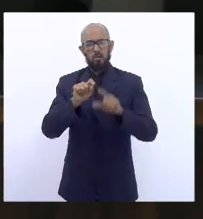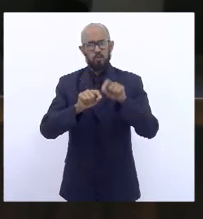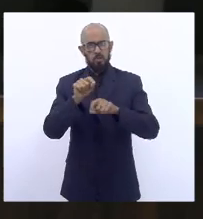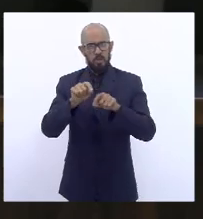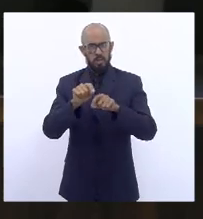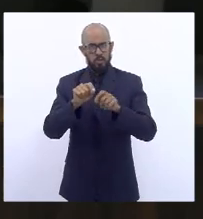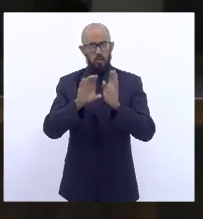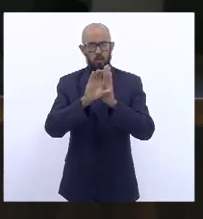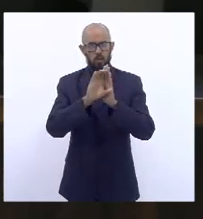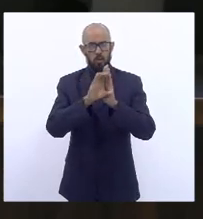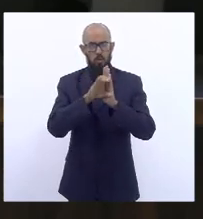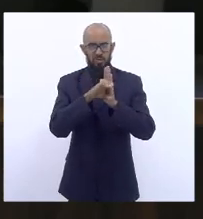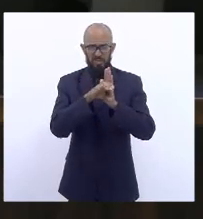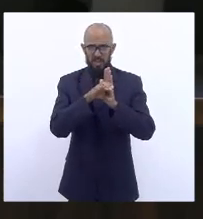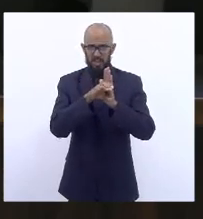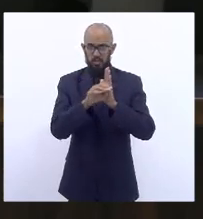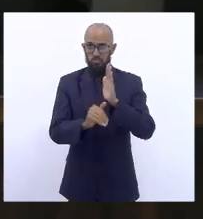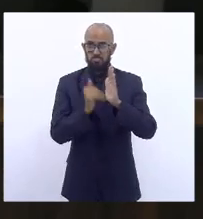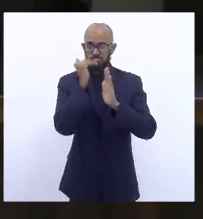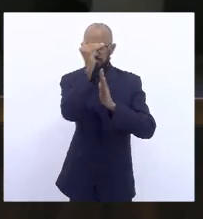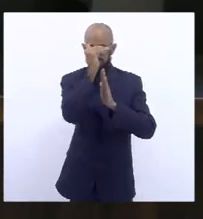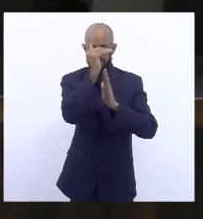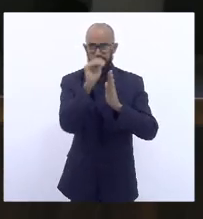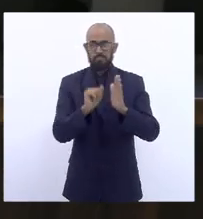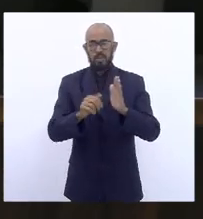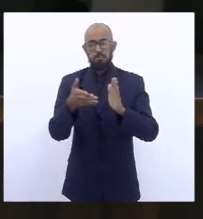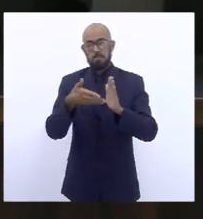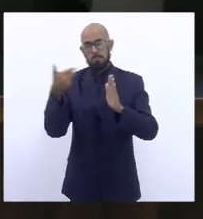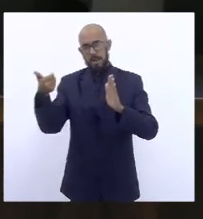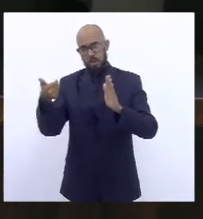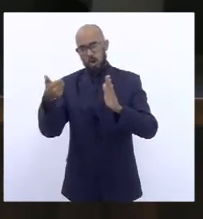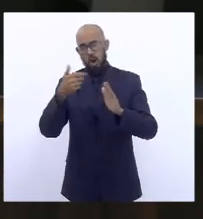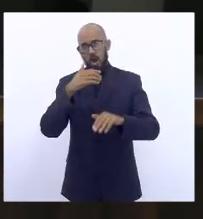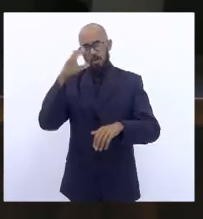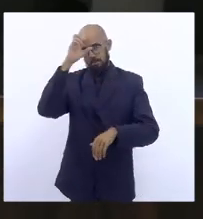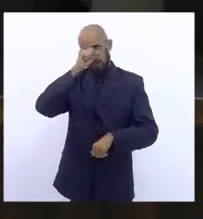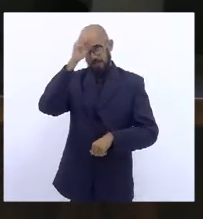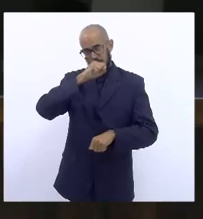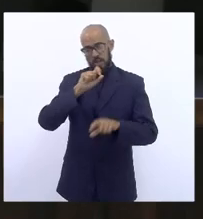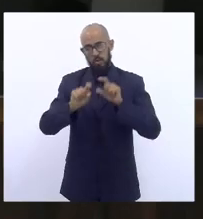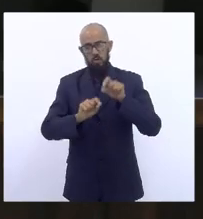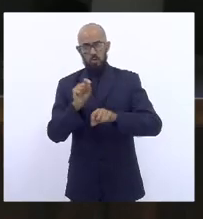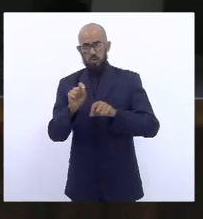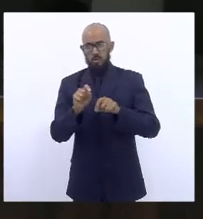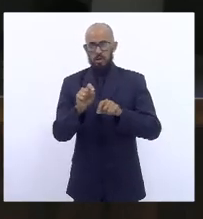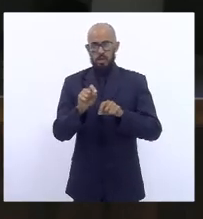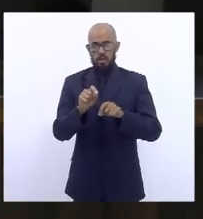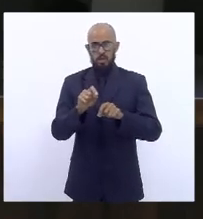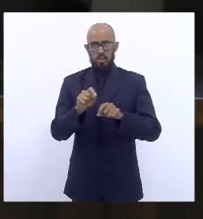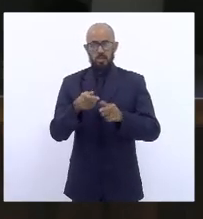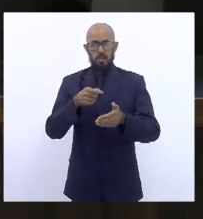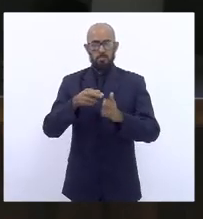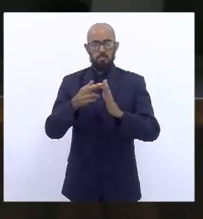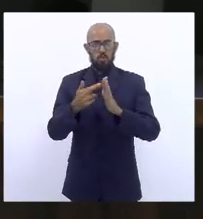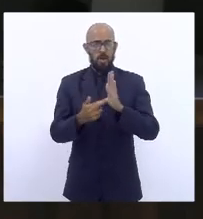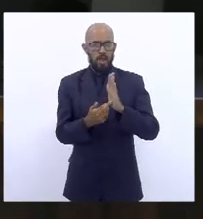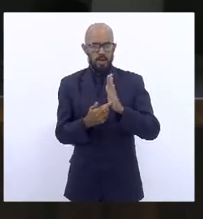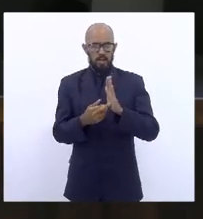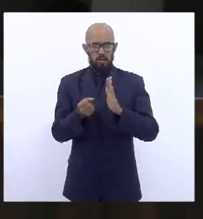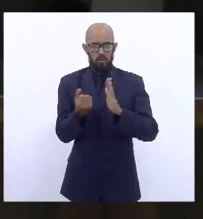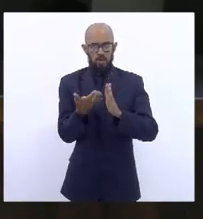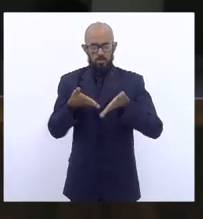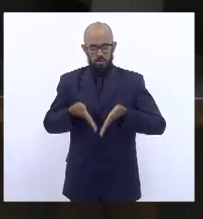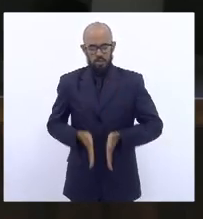o conceito para fazer com que ele seja melhor assimilado, que, a rigor, ao nascer, nós ainda